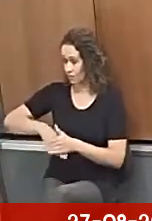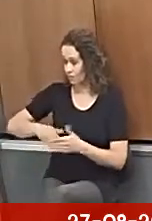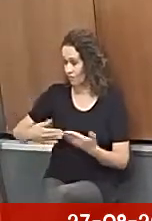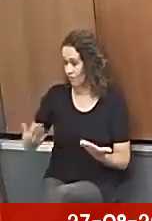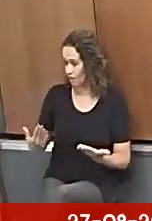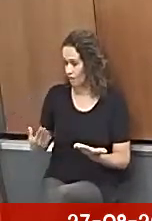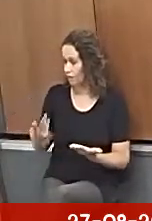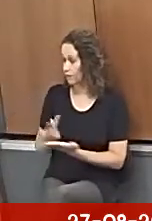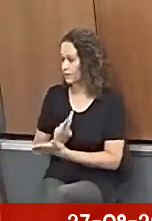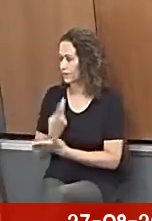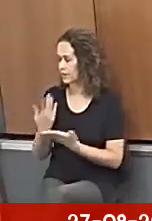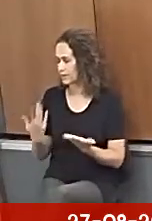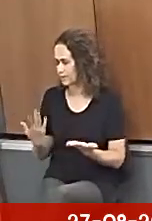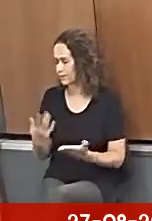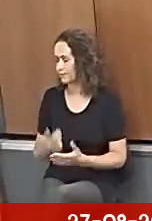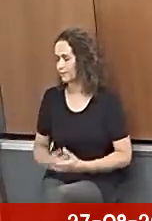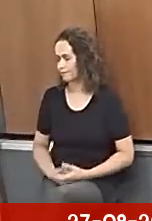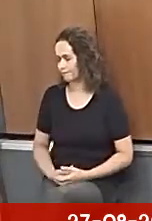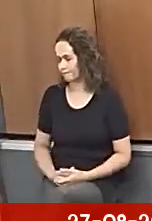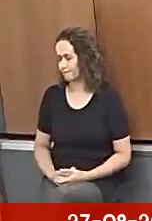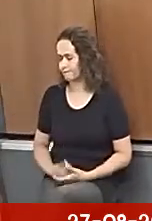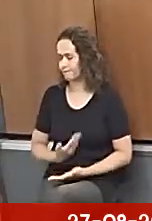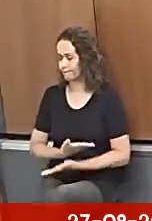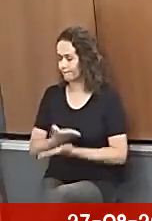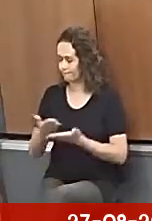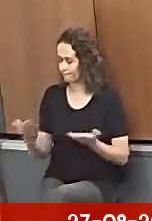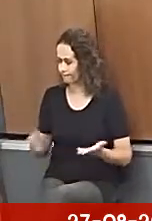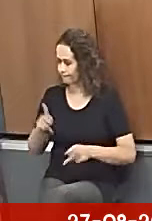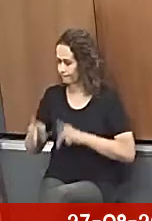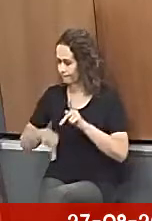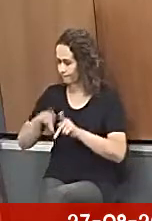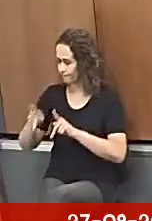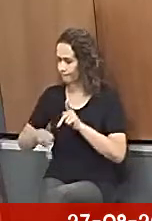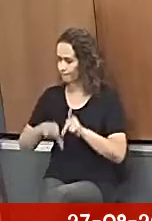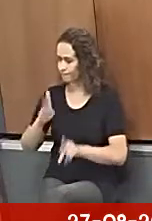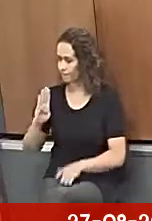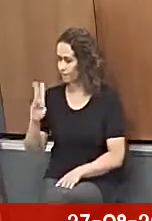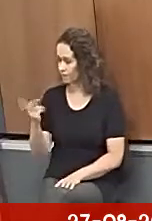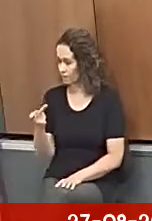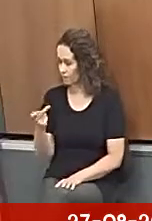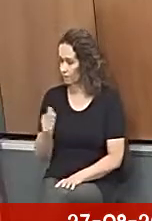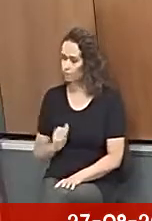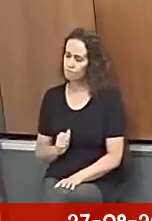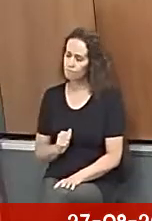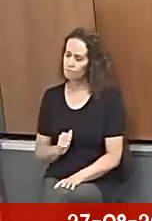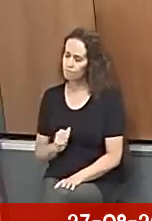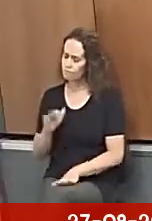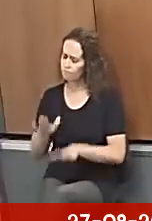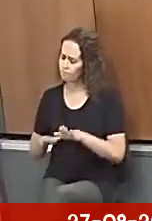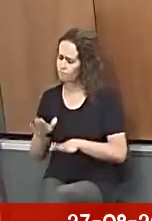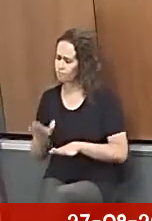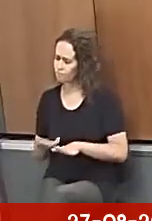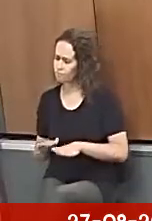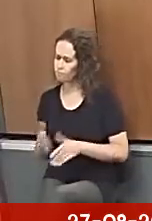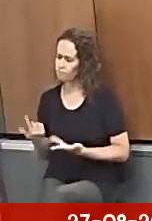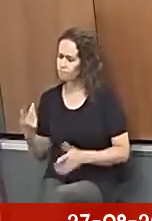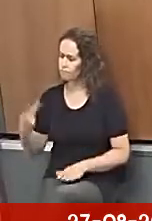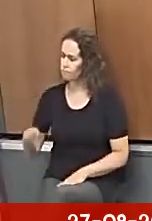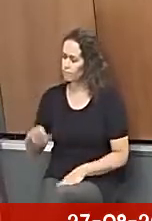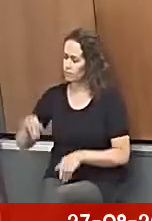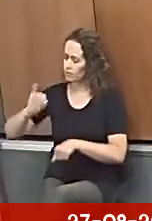belo horizontinos belo horizonte mas tem muito pouca coisa para fazer aqui na nossa